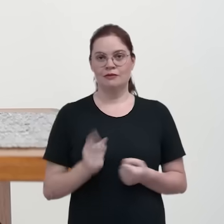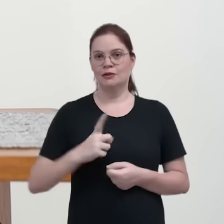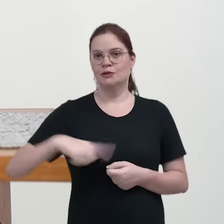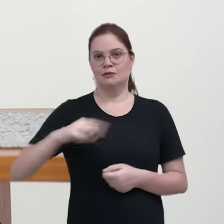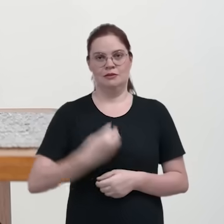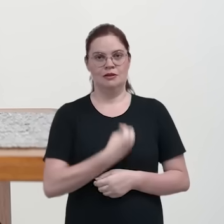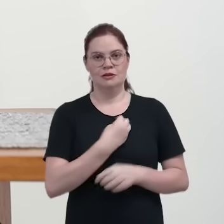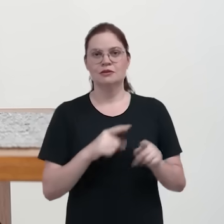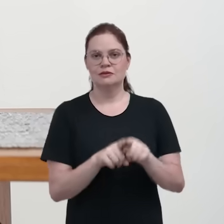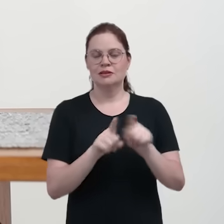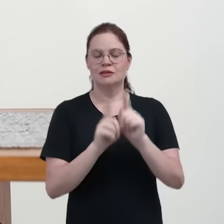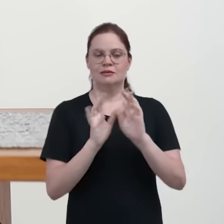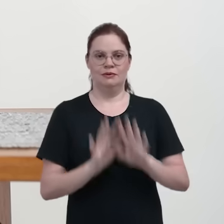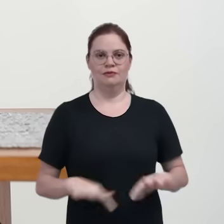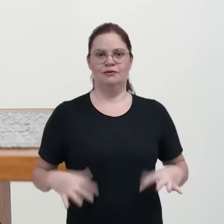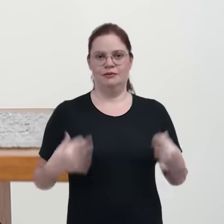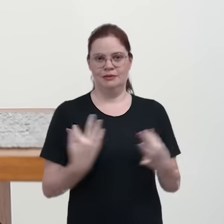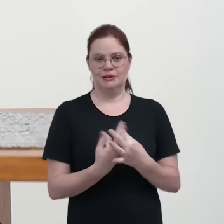para a nossa família.